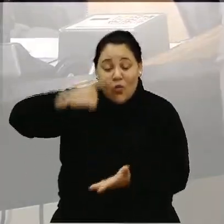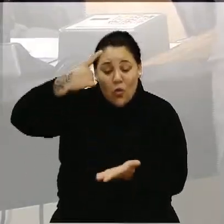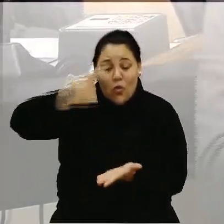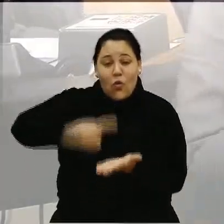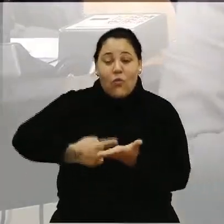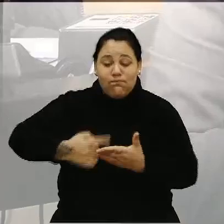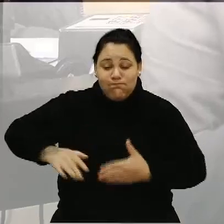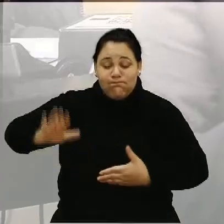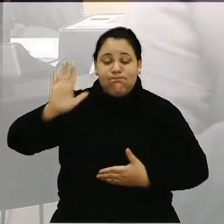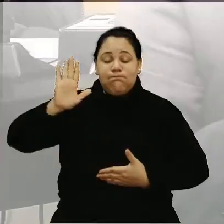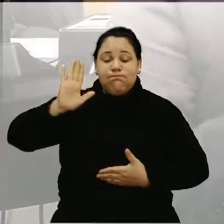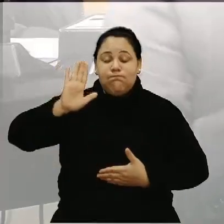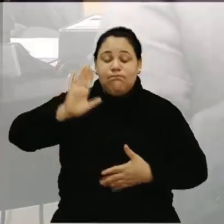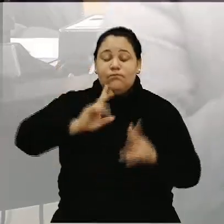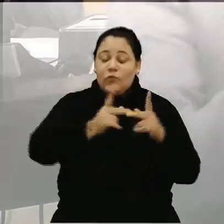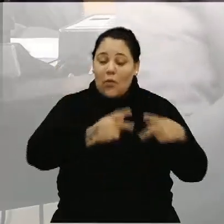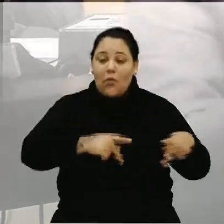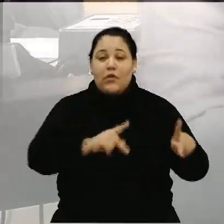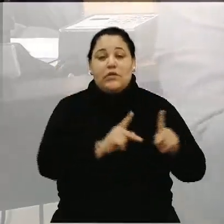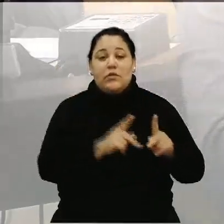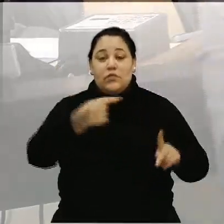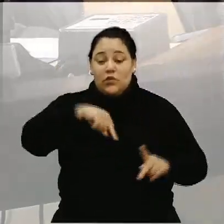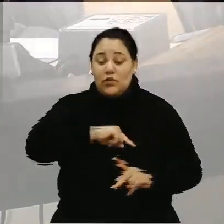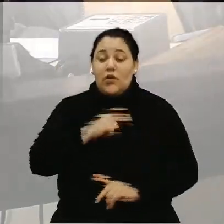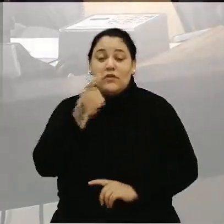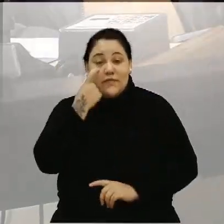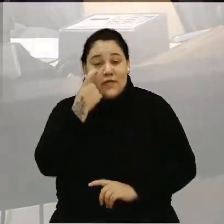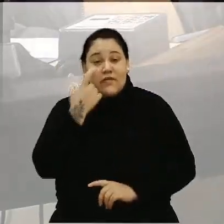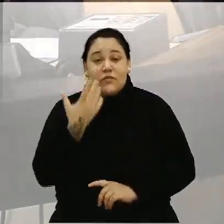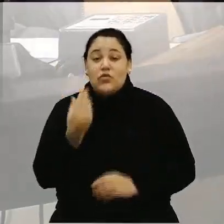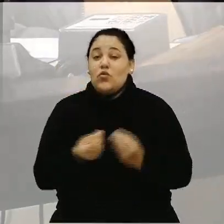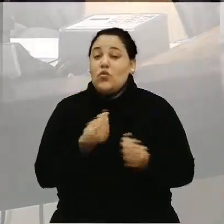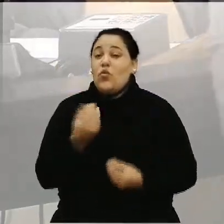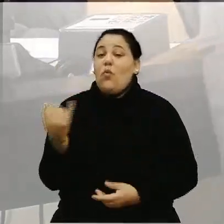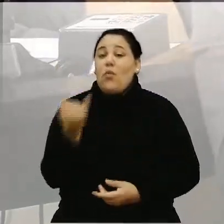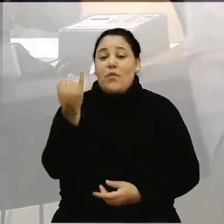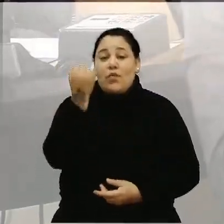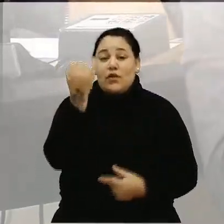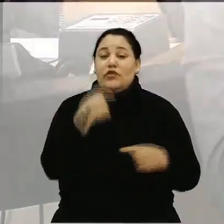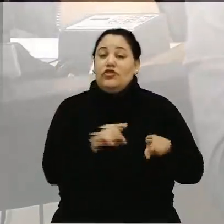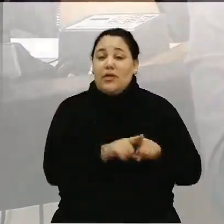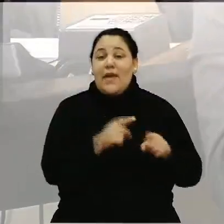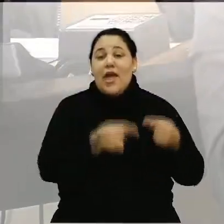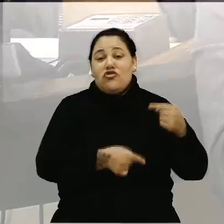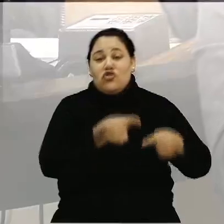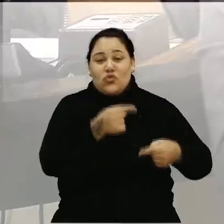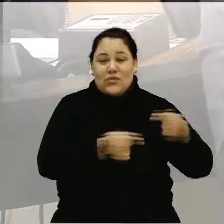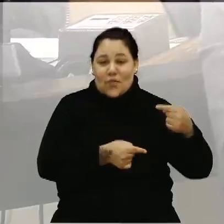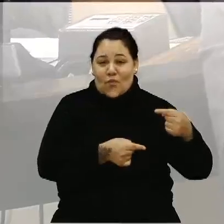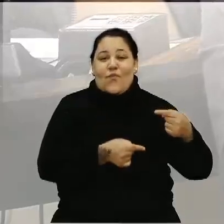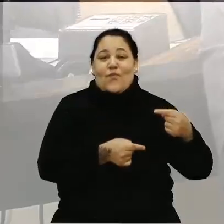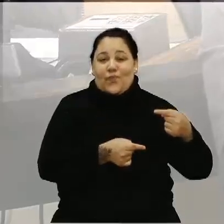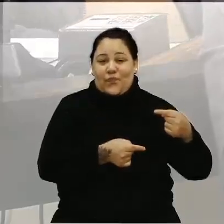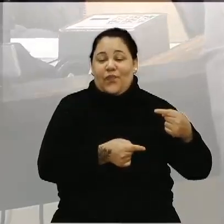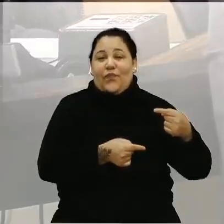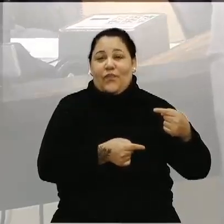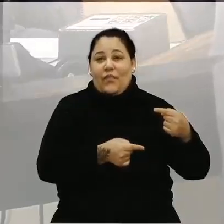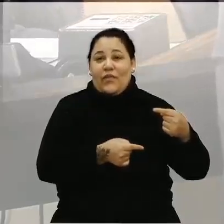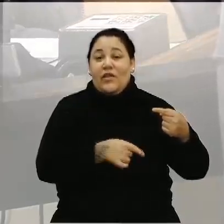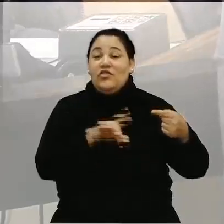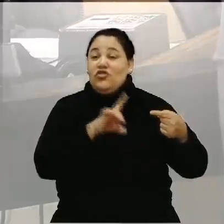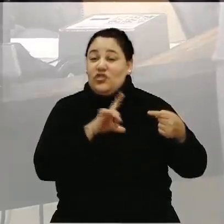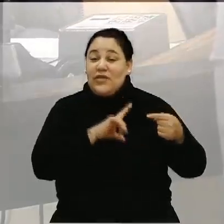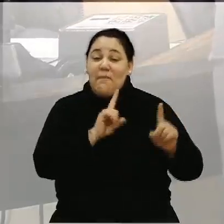pessoas. E a gente tem visto quanto é importante a discussão de termos